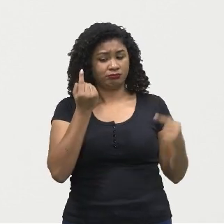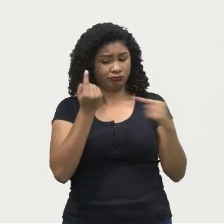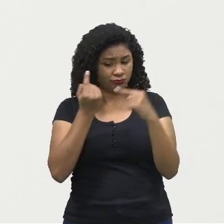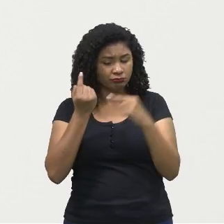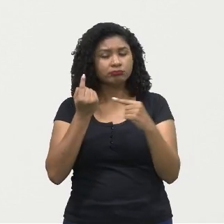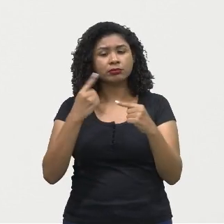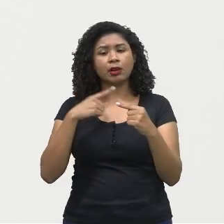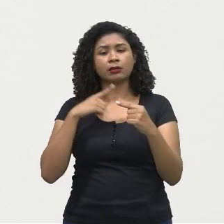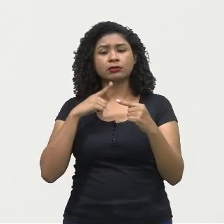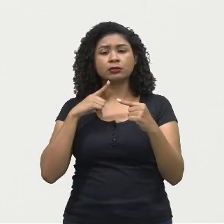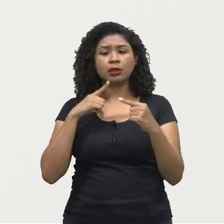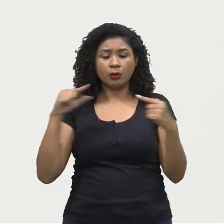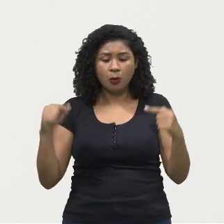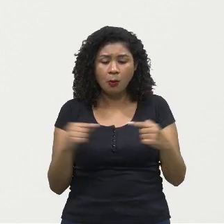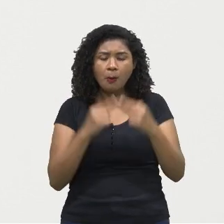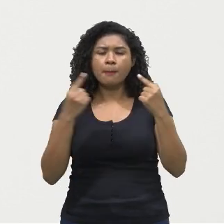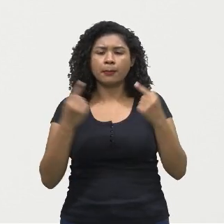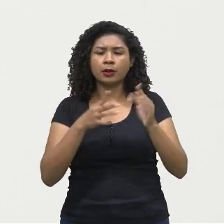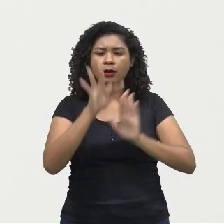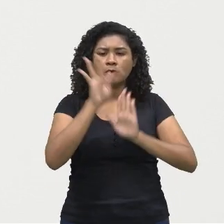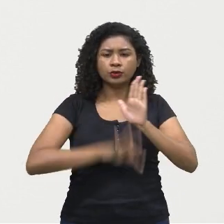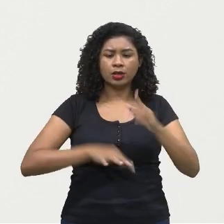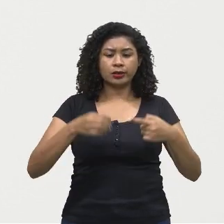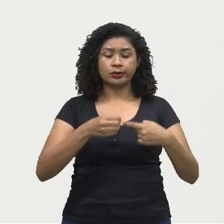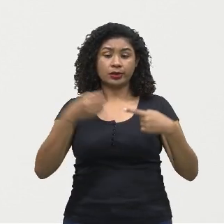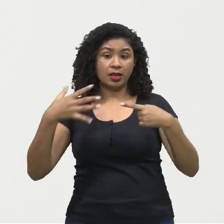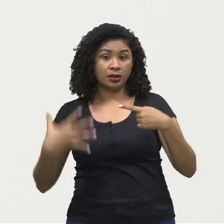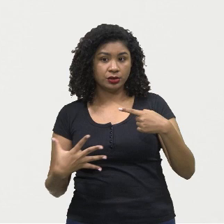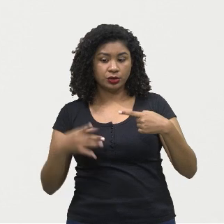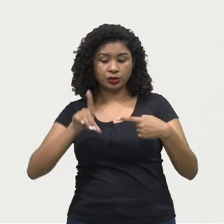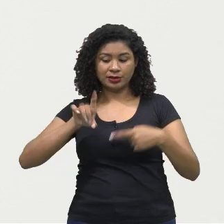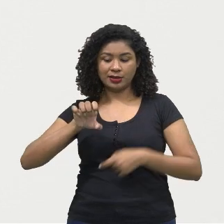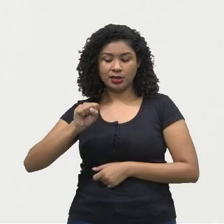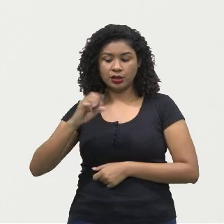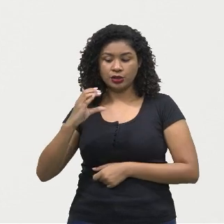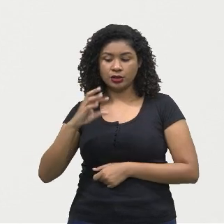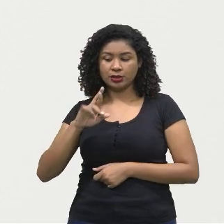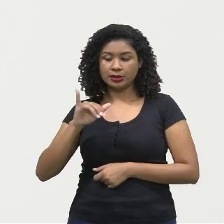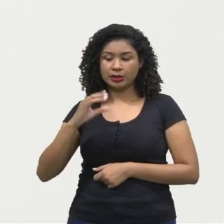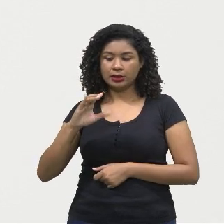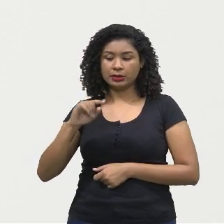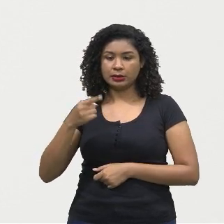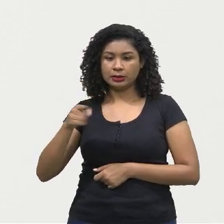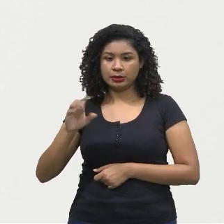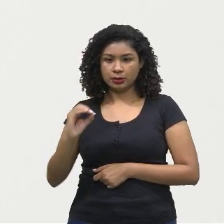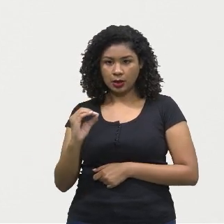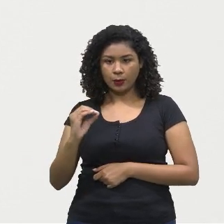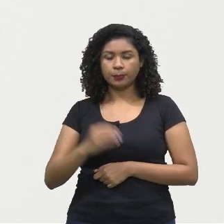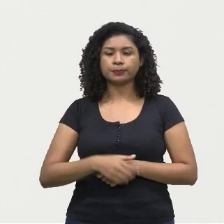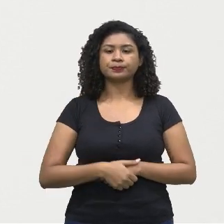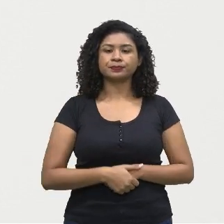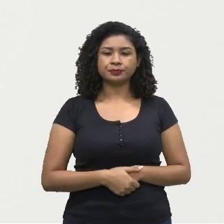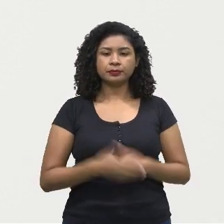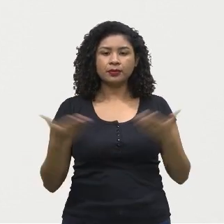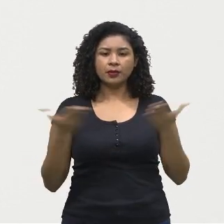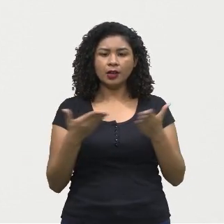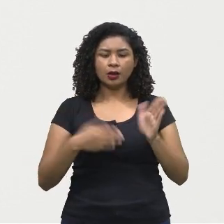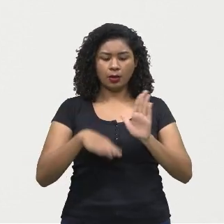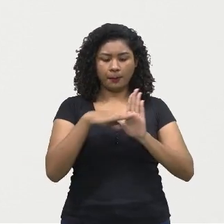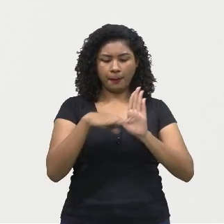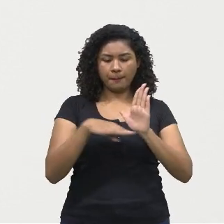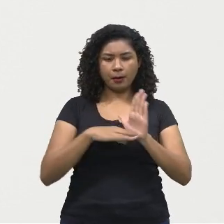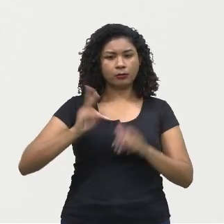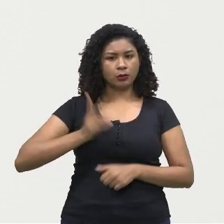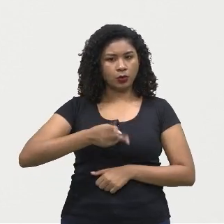à descrição. Então vamos analisar as duas últimas. Vamos lá, as duas últimas questões, as duas últimas